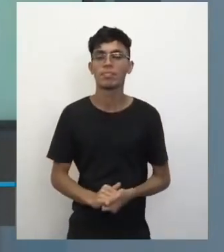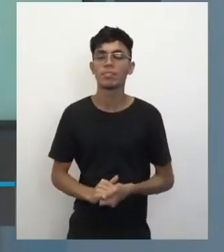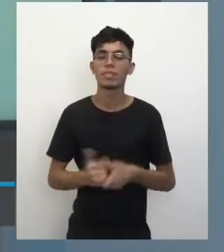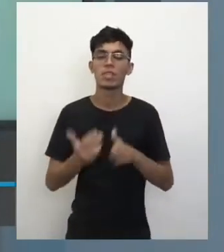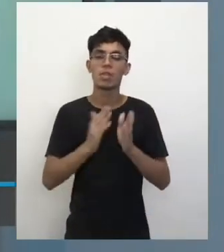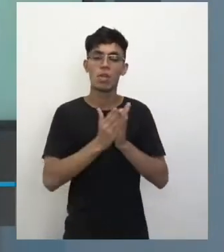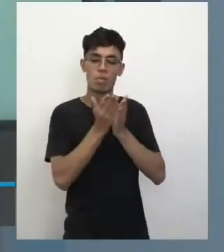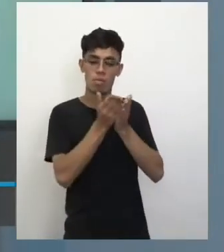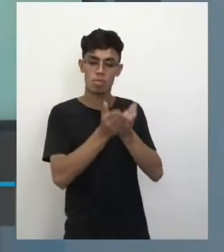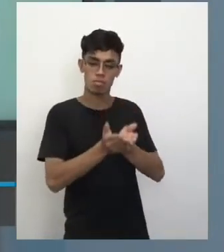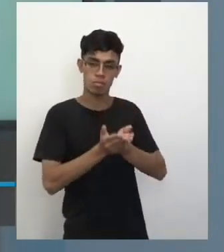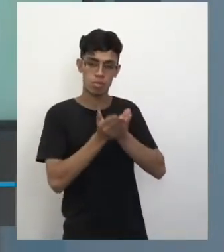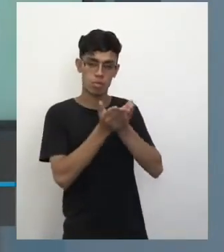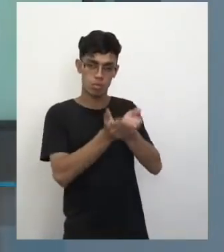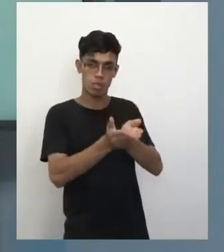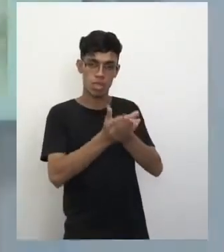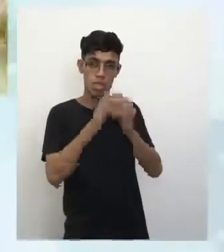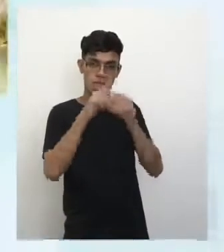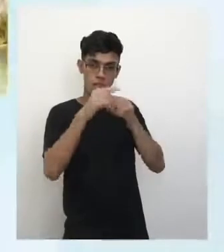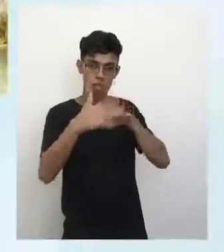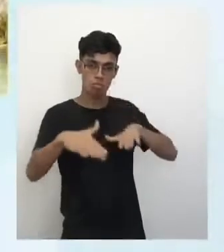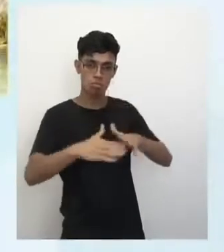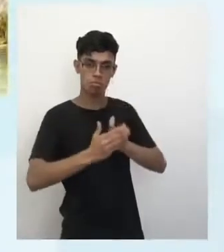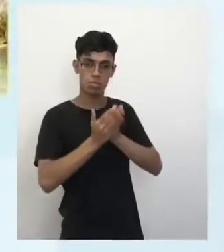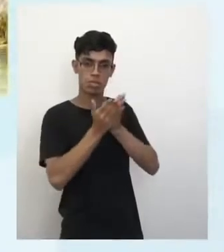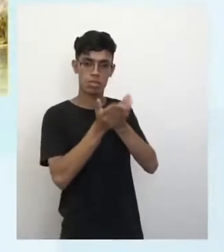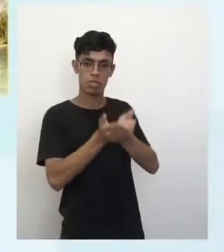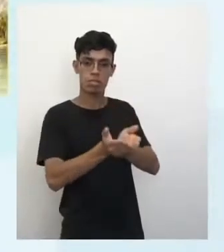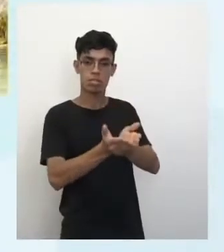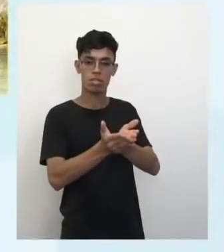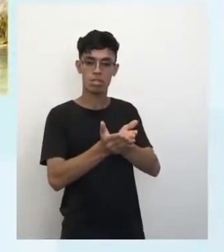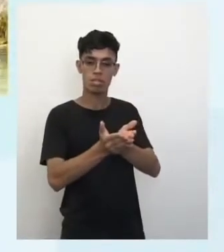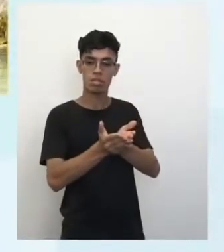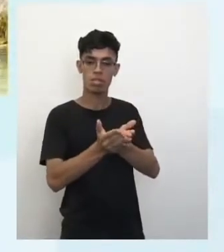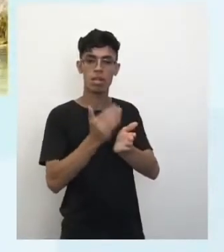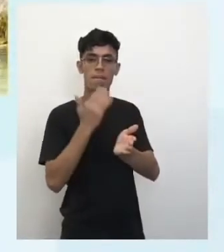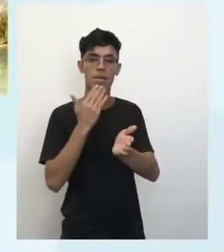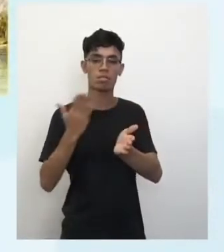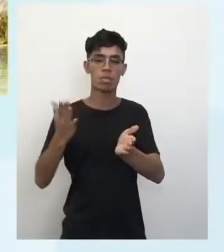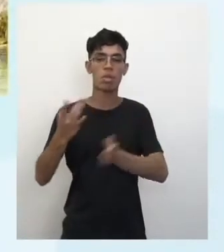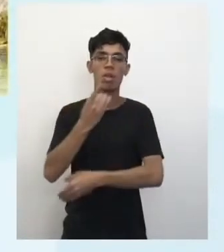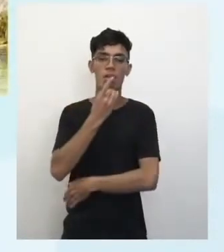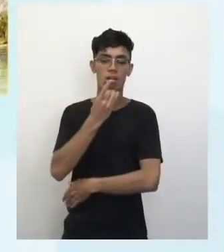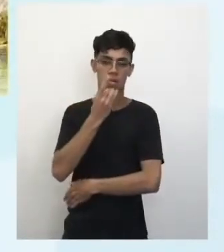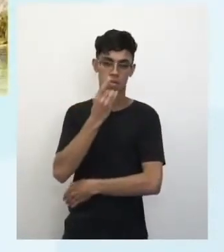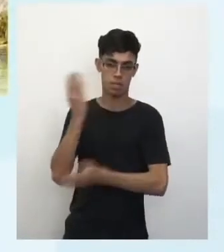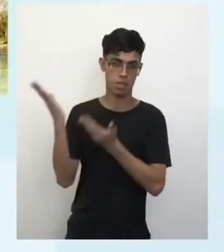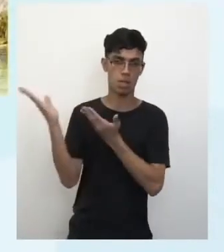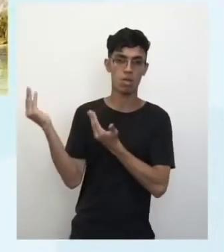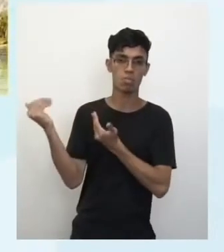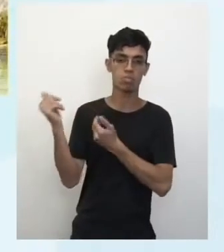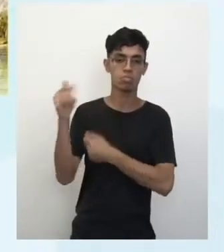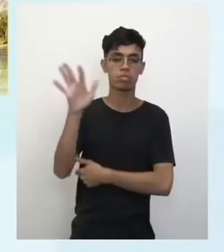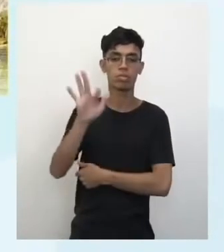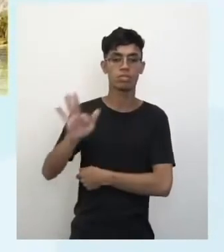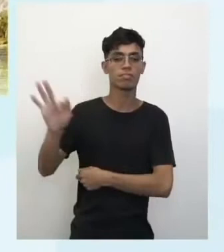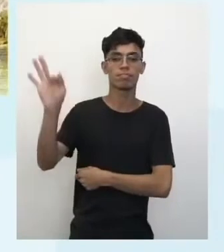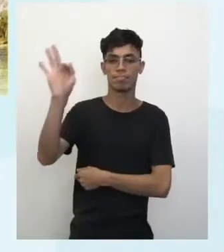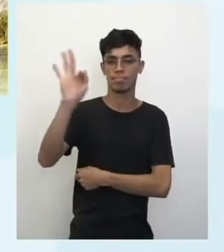chamado Beagle, tem aí a imagenzinha do navio, né, ao lado aí, tem aí o Darwin, jovem, a faculdade